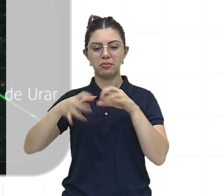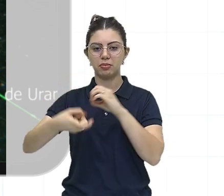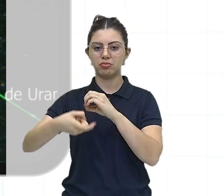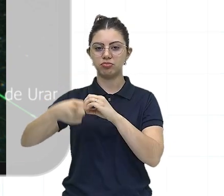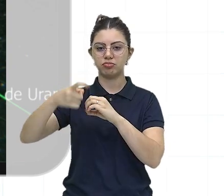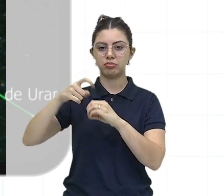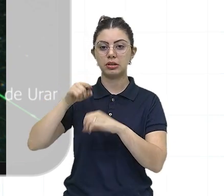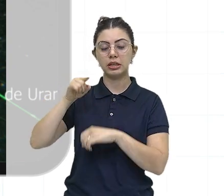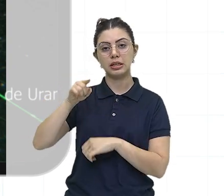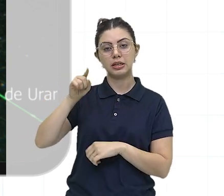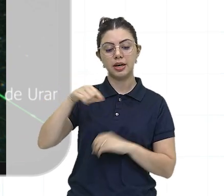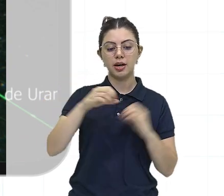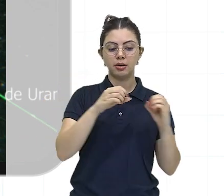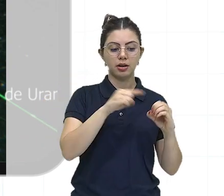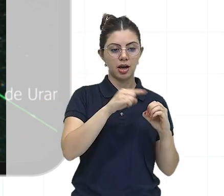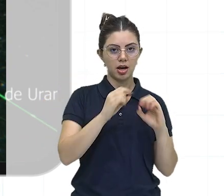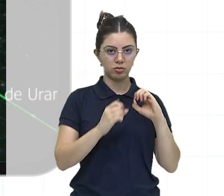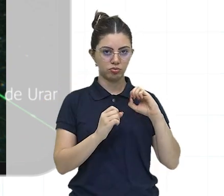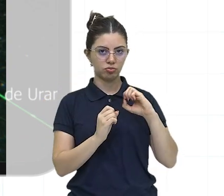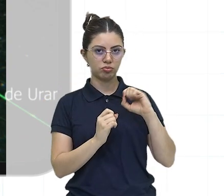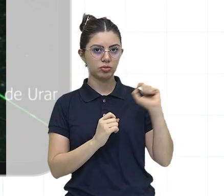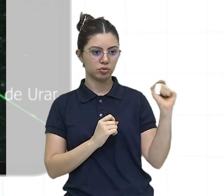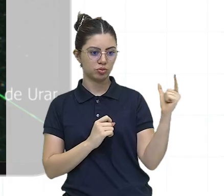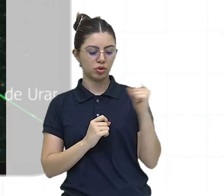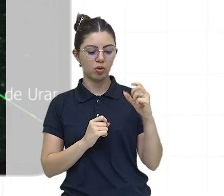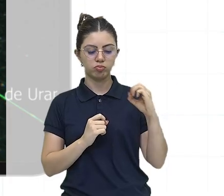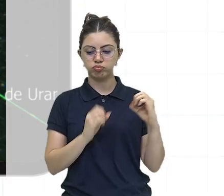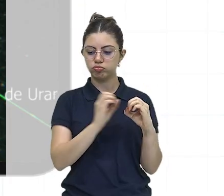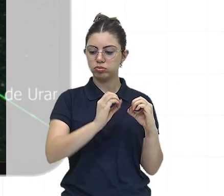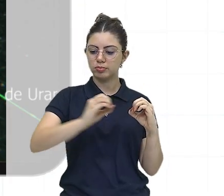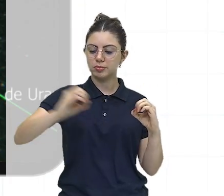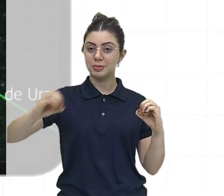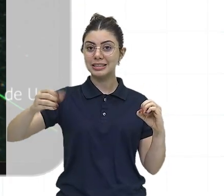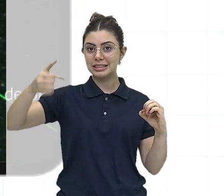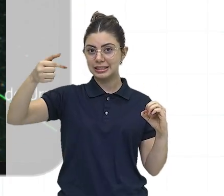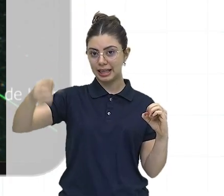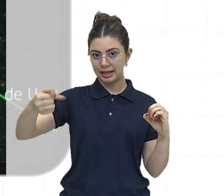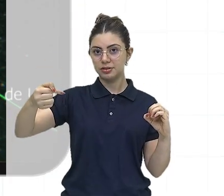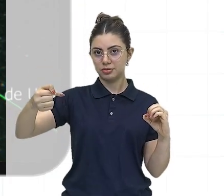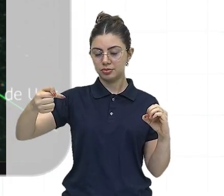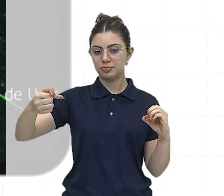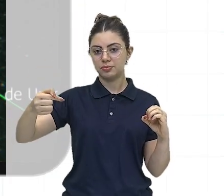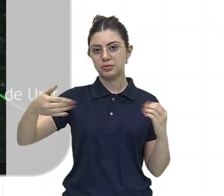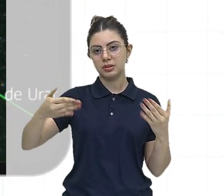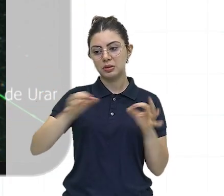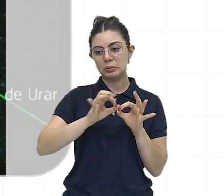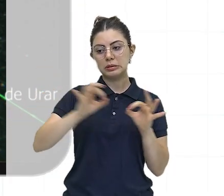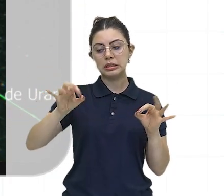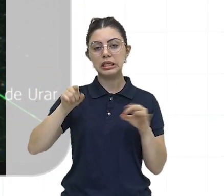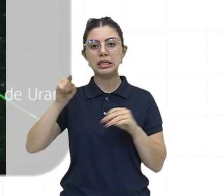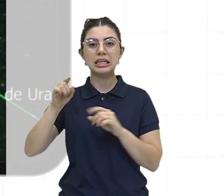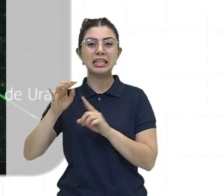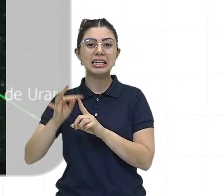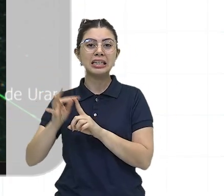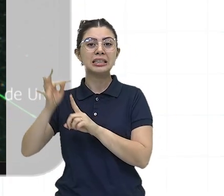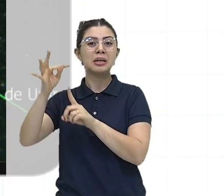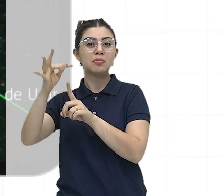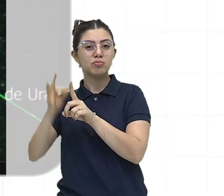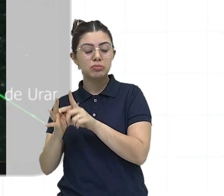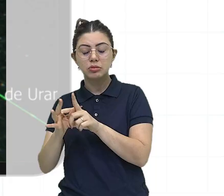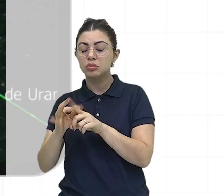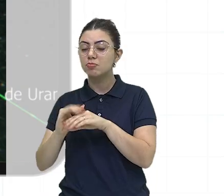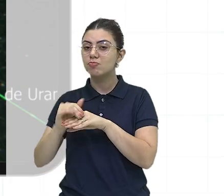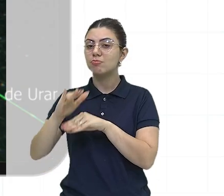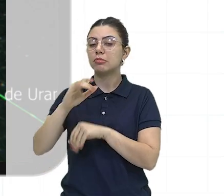7º planeta em ordem de afastamento, a distância interfere ainda na temperatura, porque ele acaba sendo o planeta mais